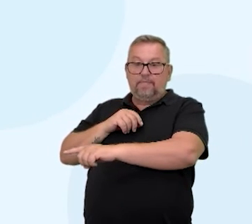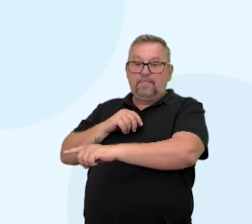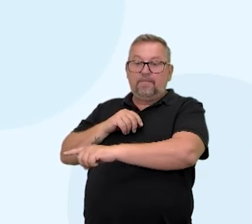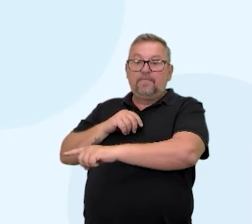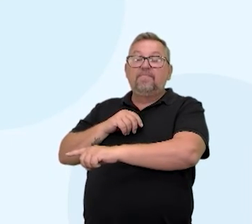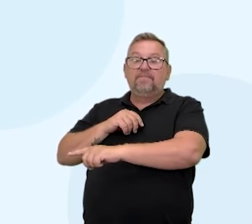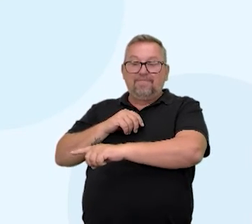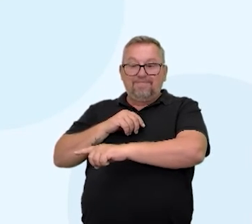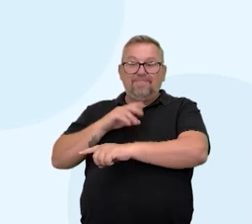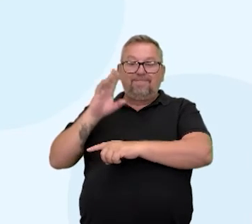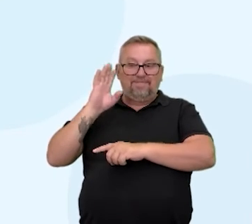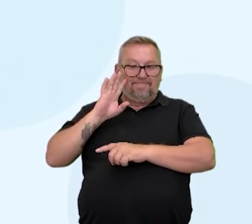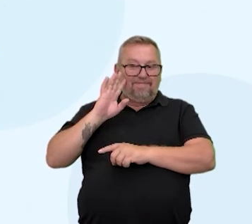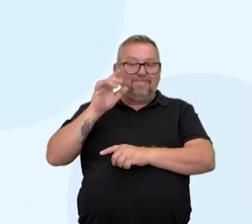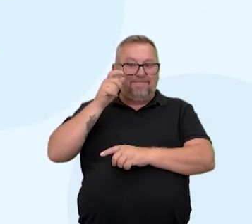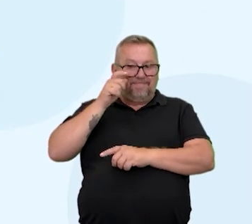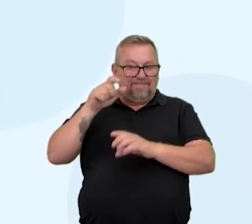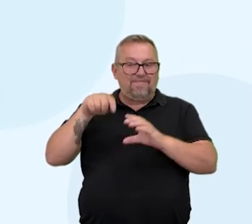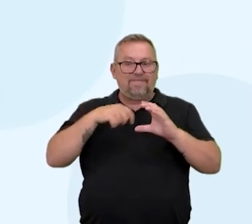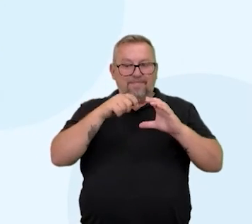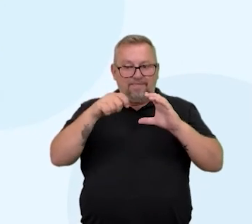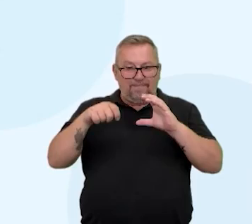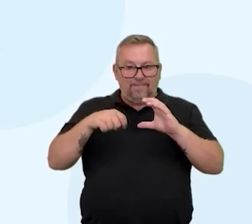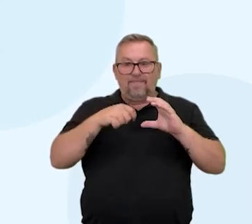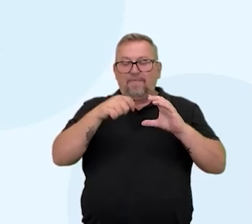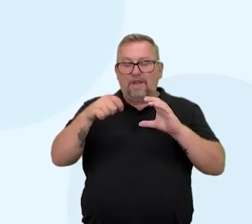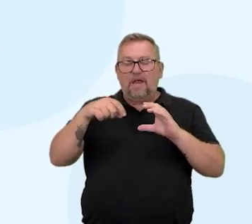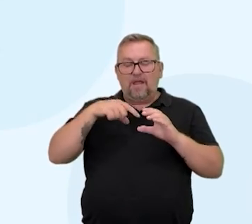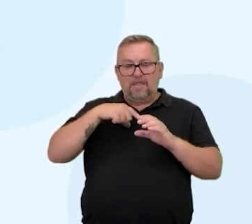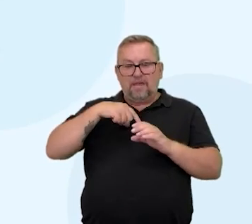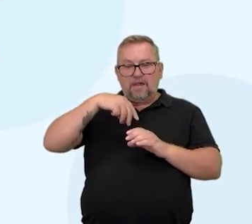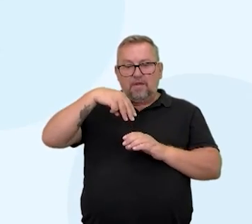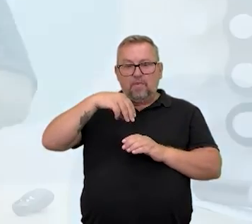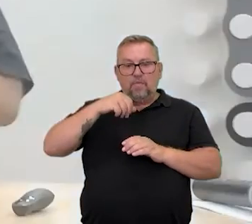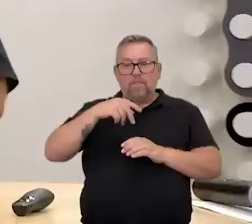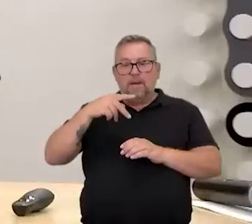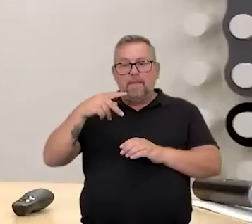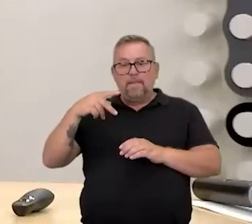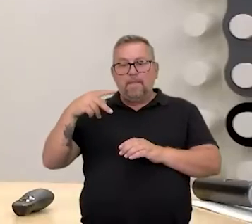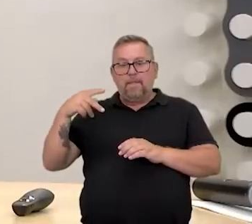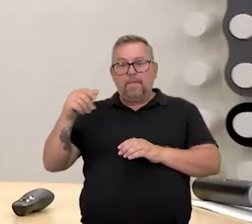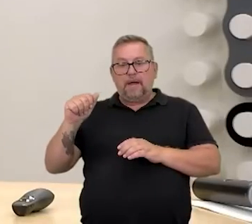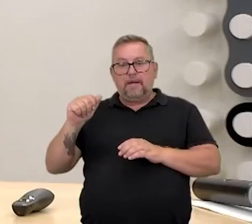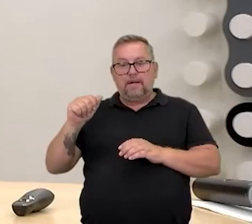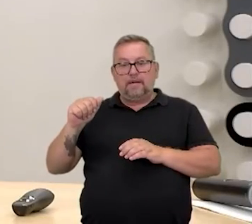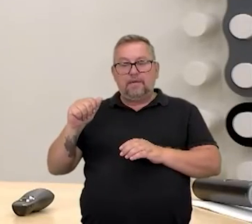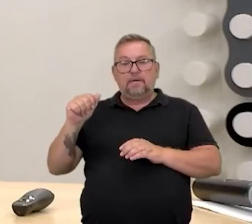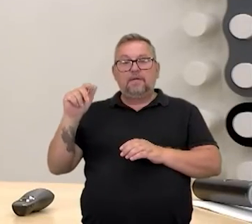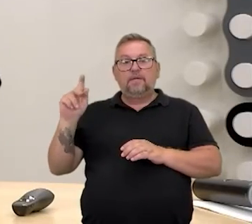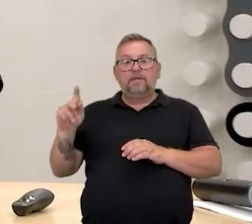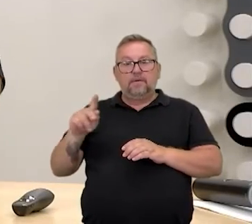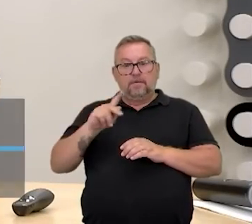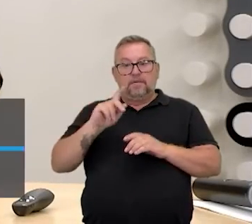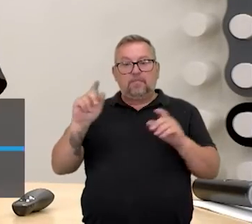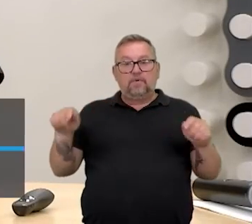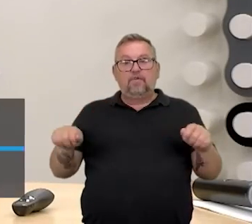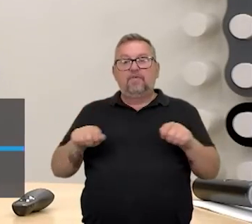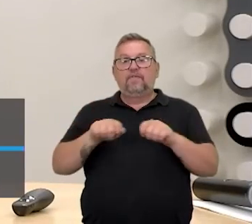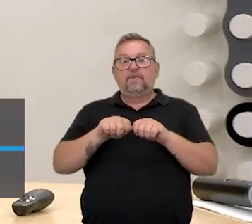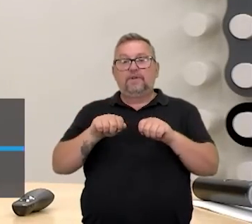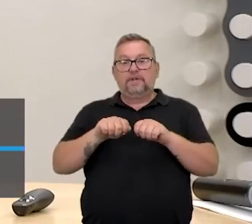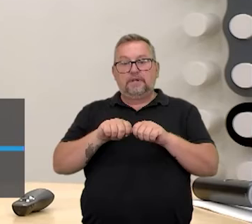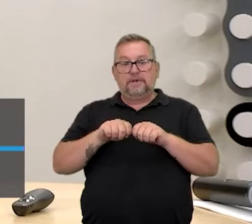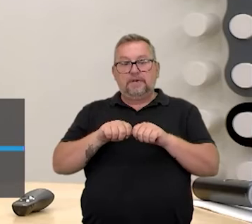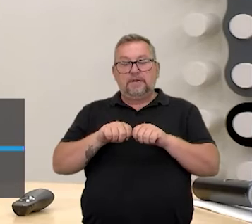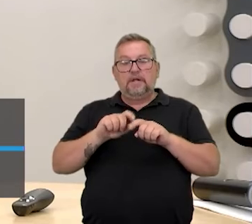né, dos dois. Os links estão no mapa de vocês, lá, que é o material de apoio. E aí o professor pode estar fazendo, né, como